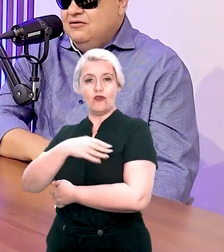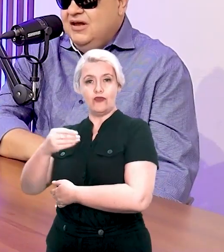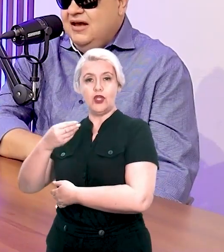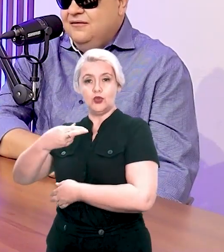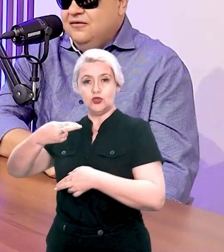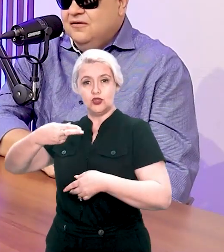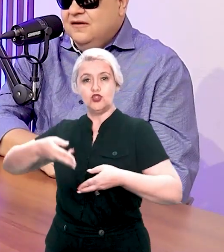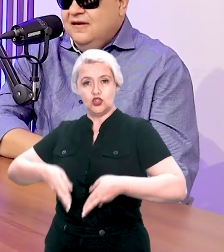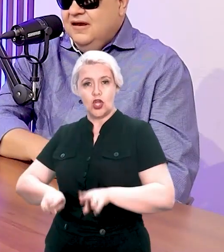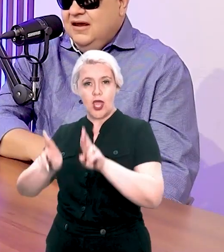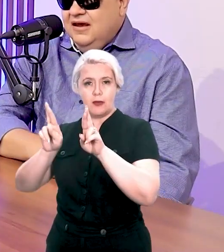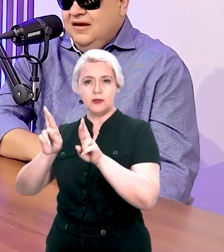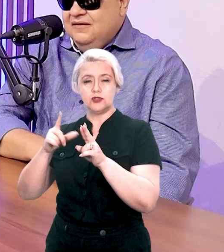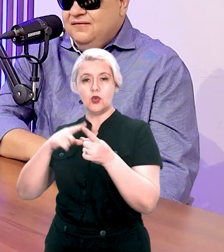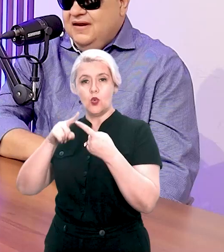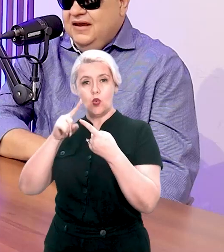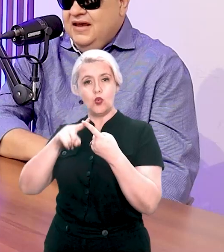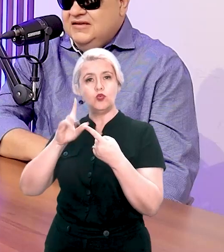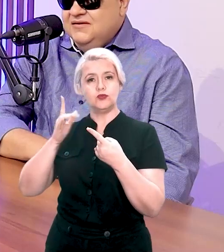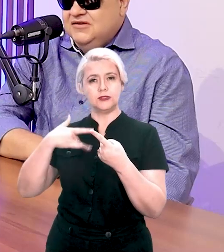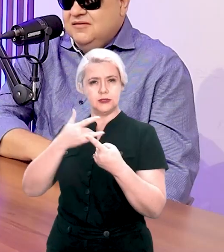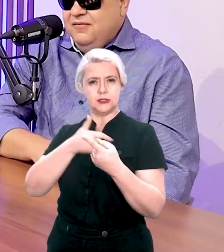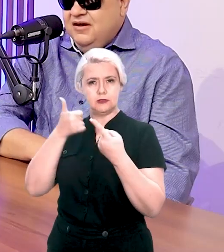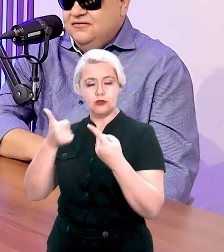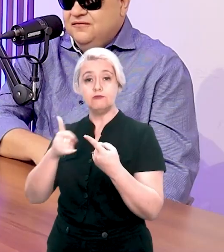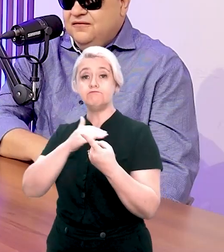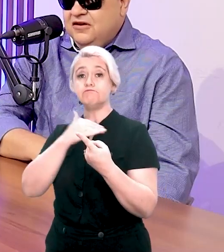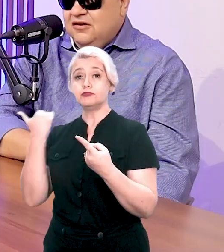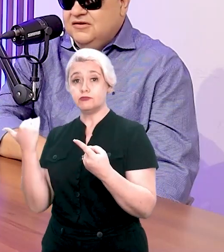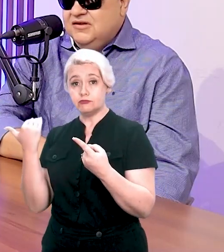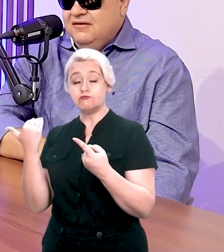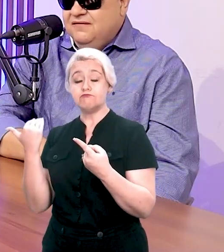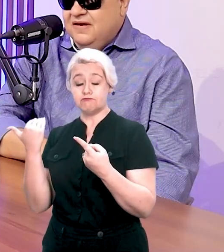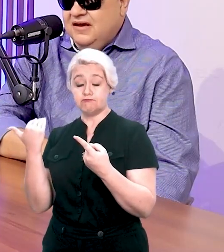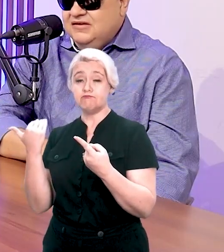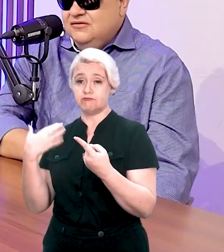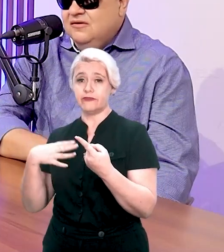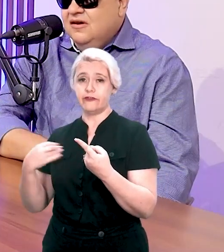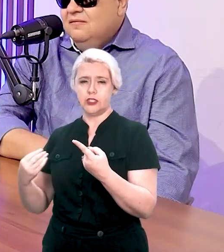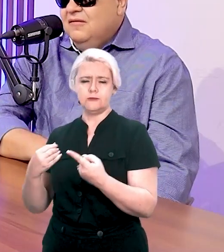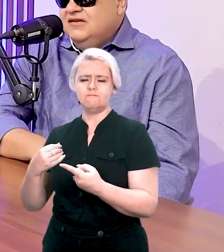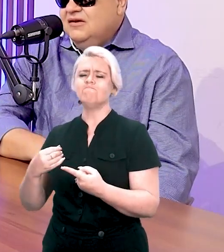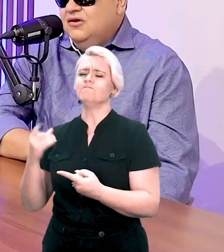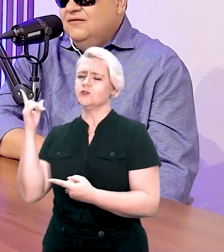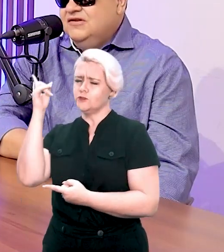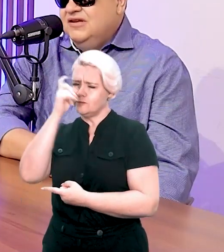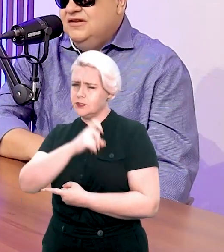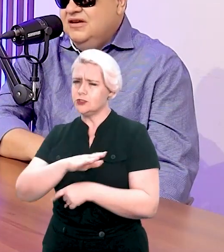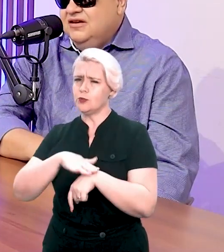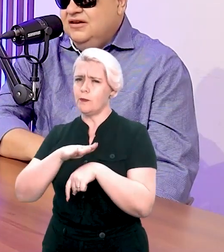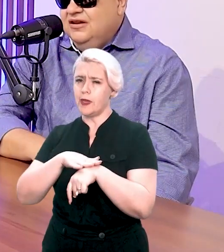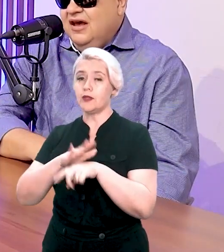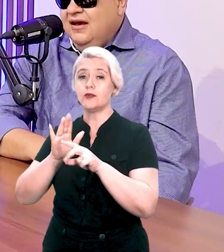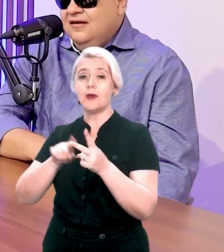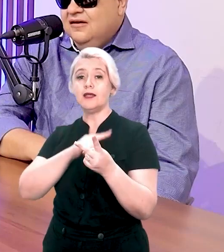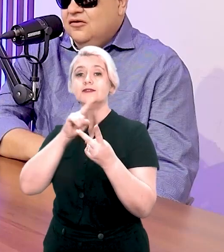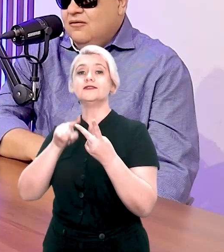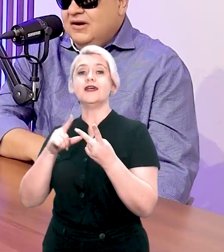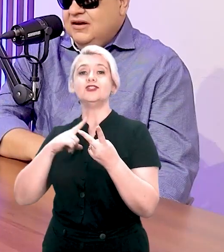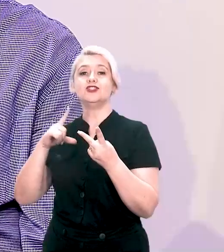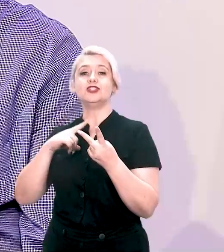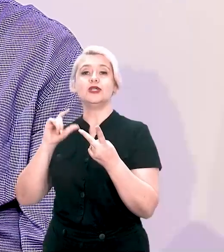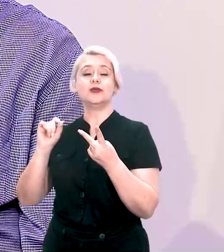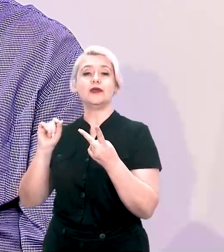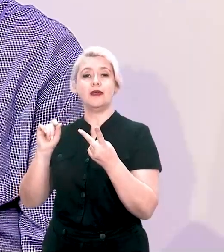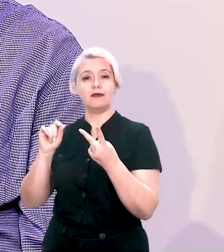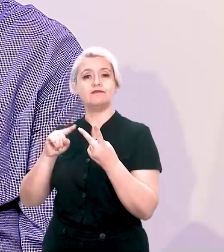aparentemente saudável falece, você perde um filho, isso não é fácil, mas agora você tinha que lidar com